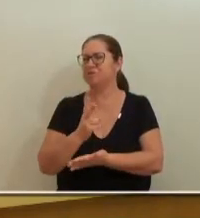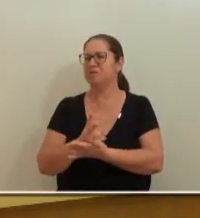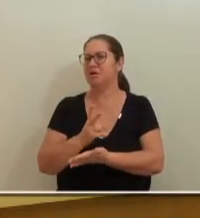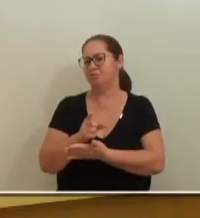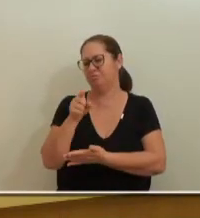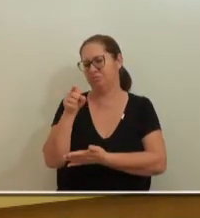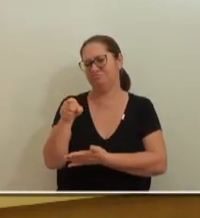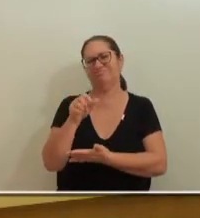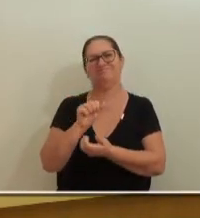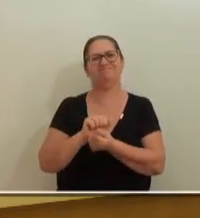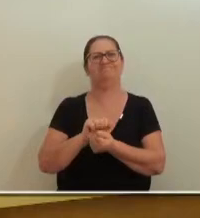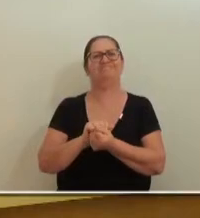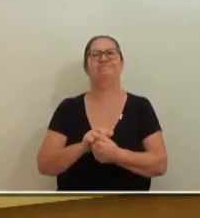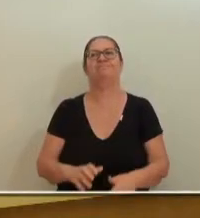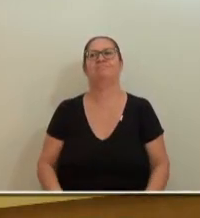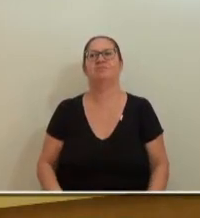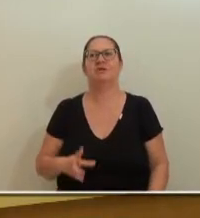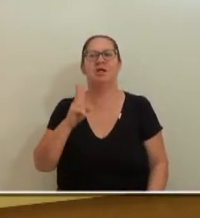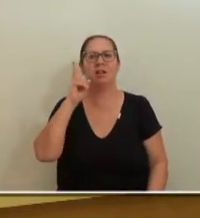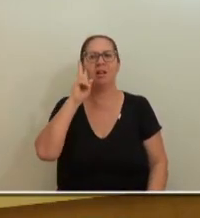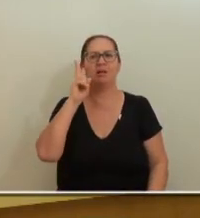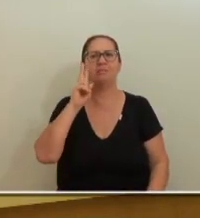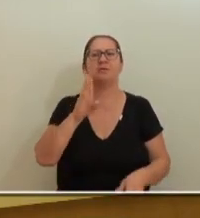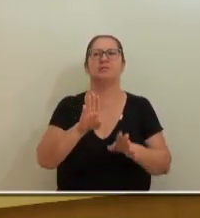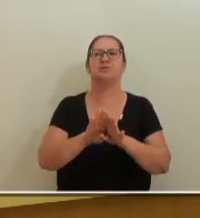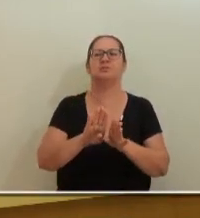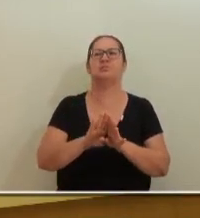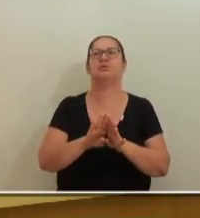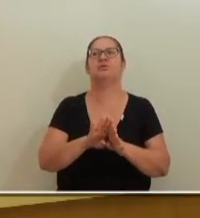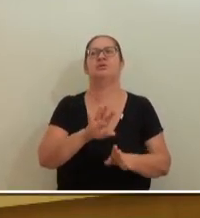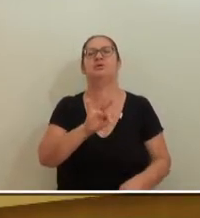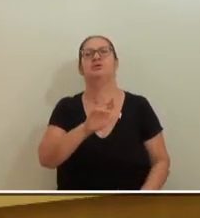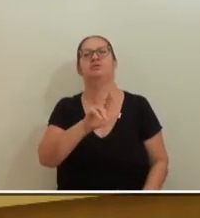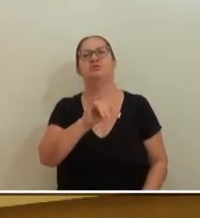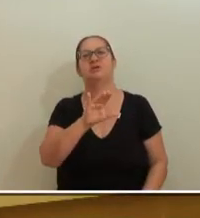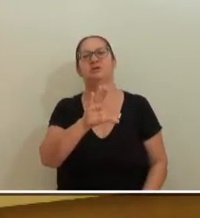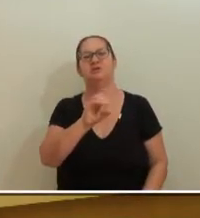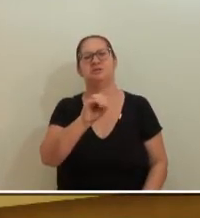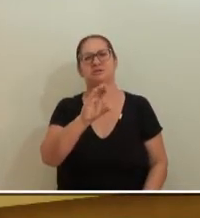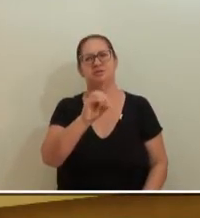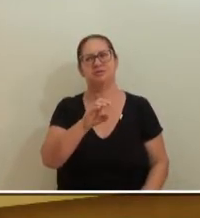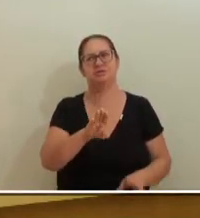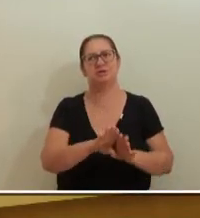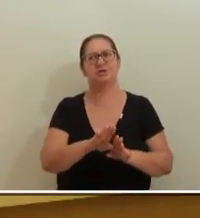Então, e lembrando, que acredito que o Francisco também, como nós, ou